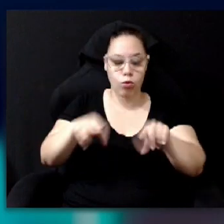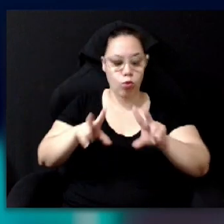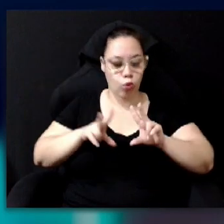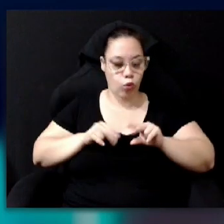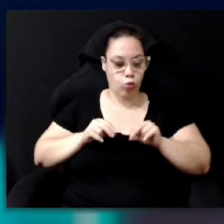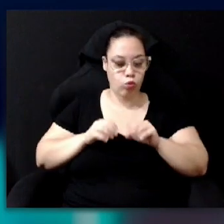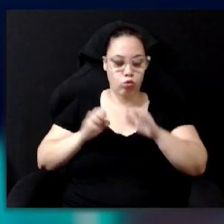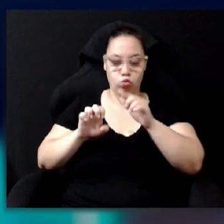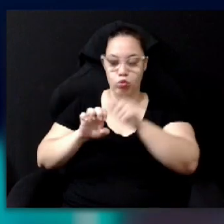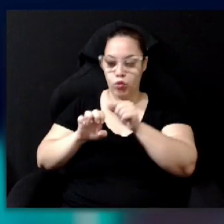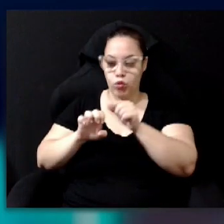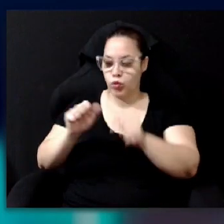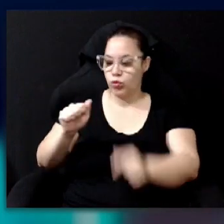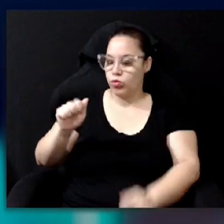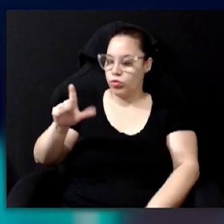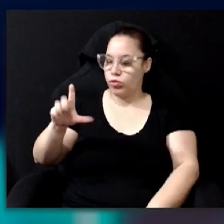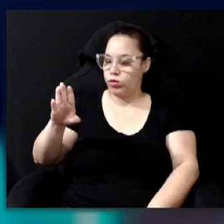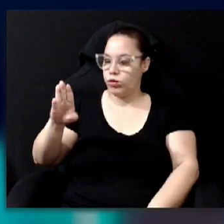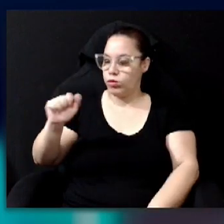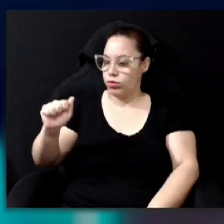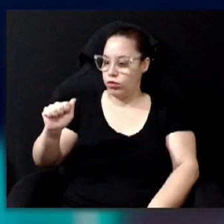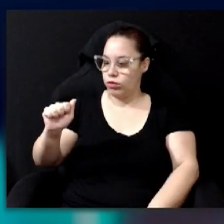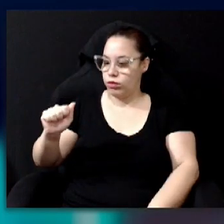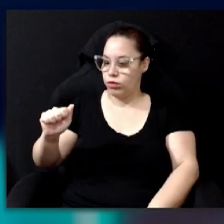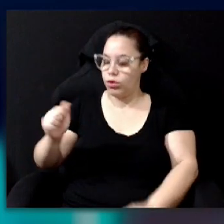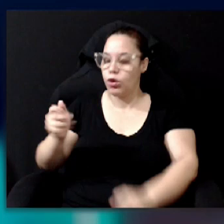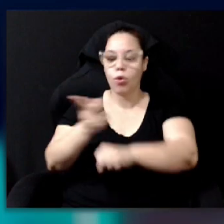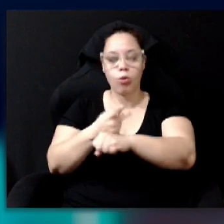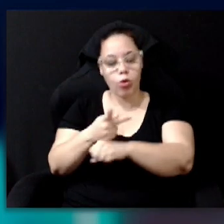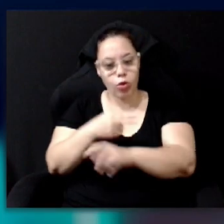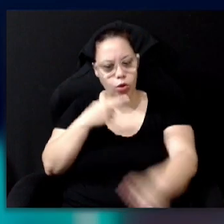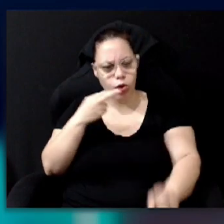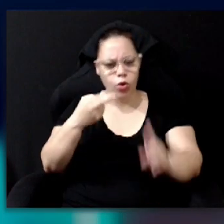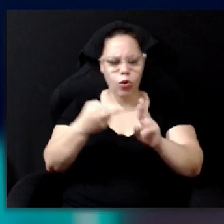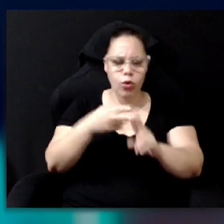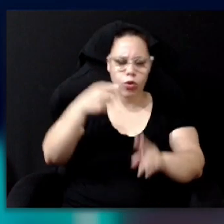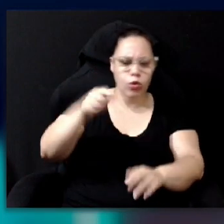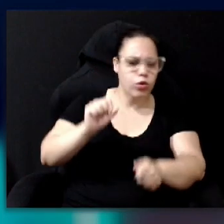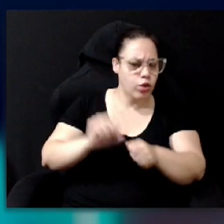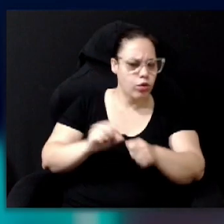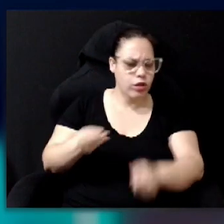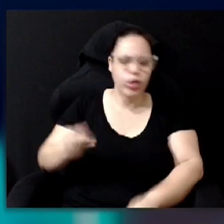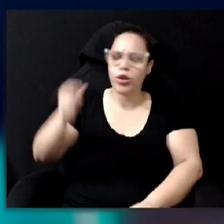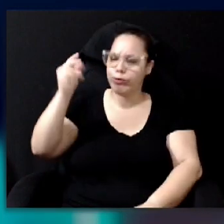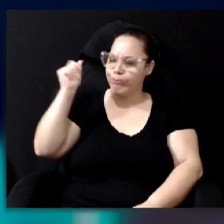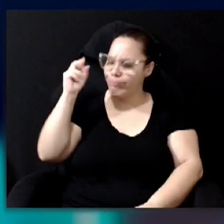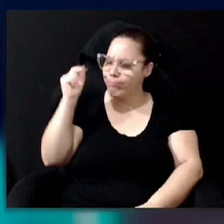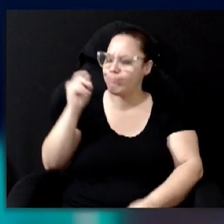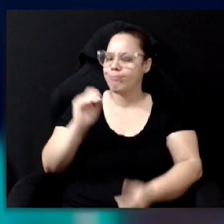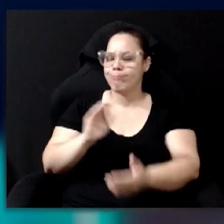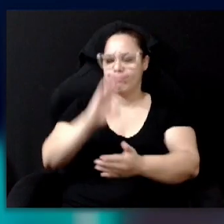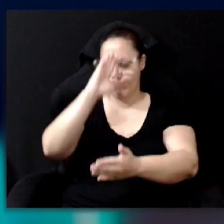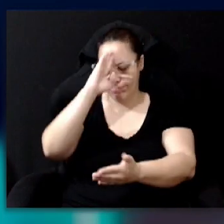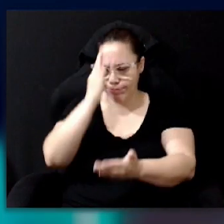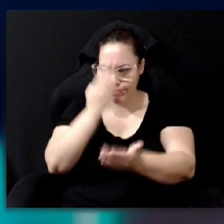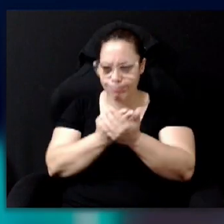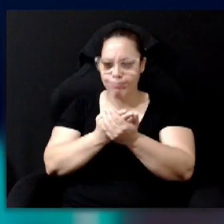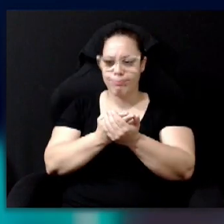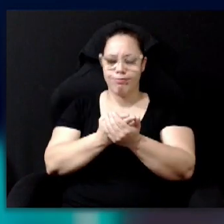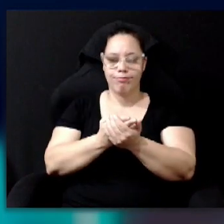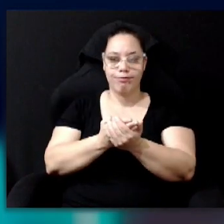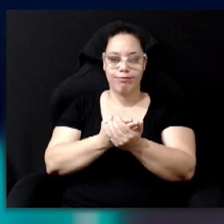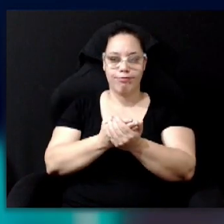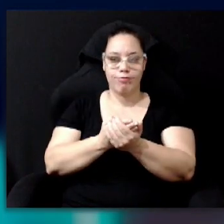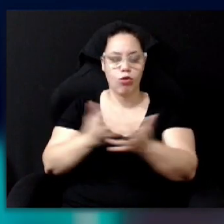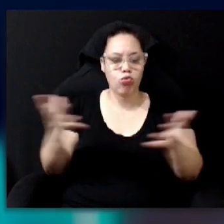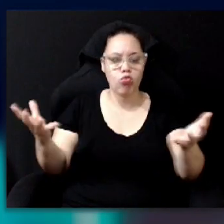Alba, é procurar reconhecer aquilo que você já fez. Mas acredite, é procurar estimular para que